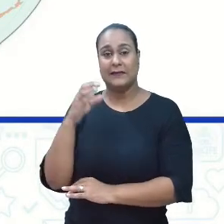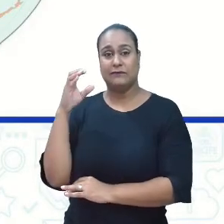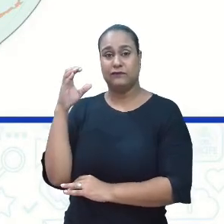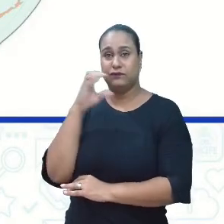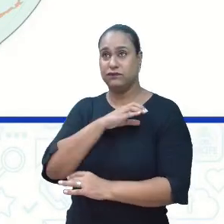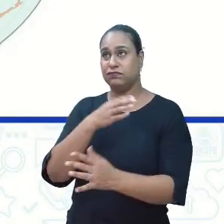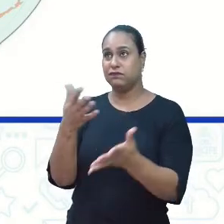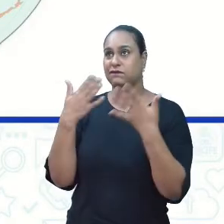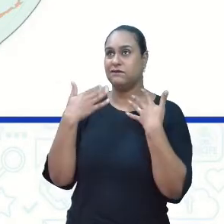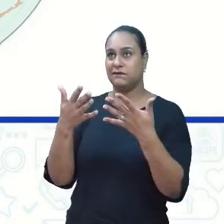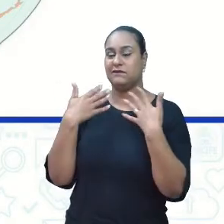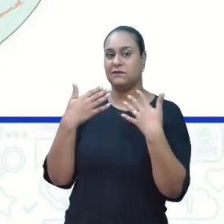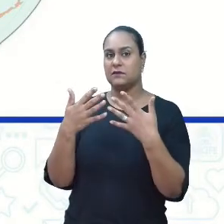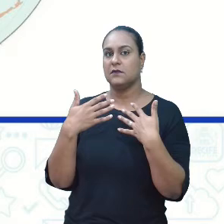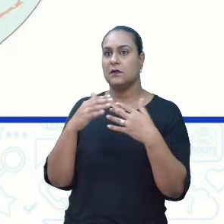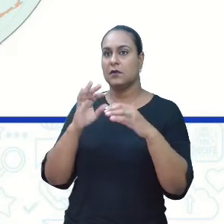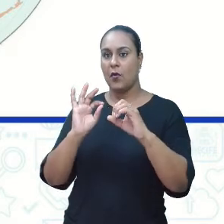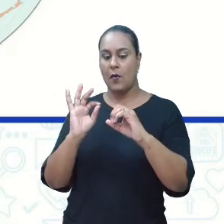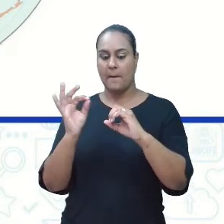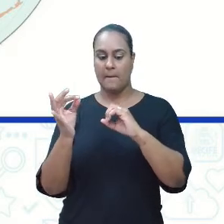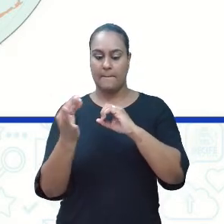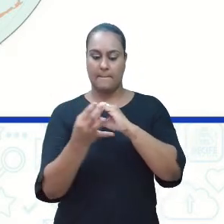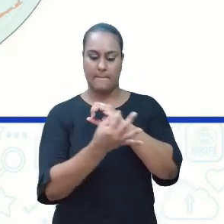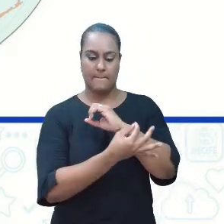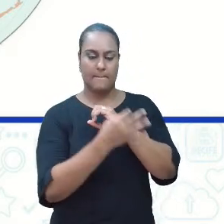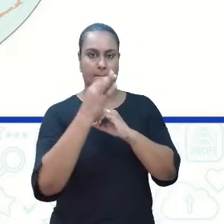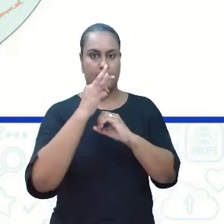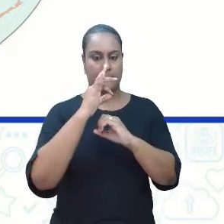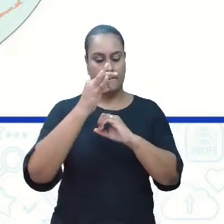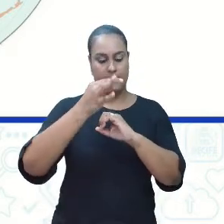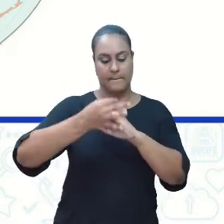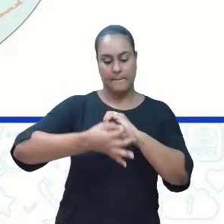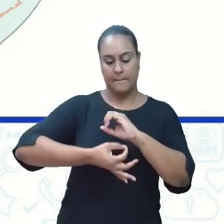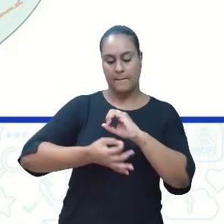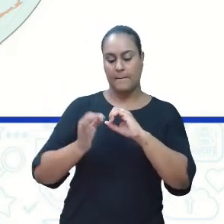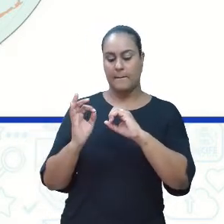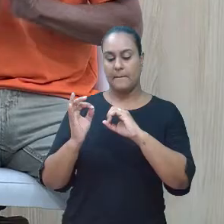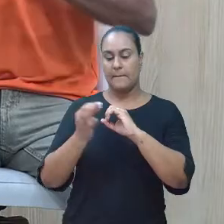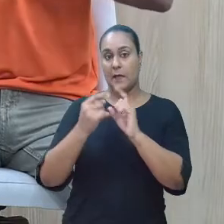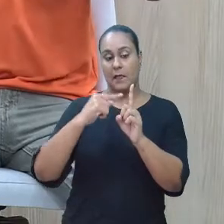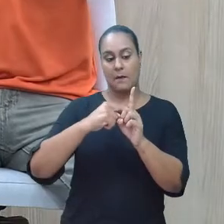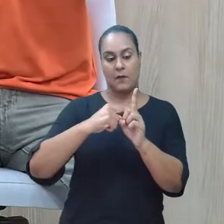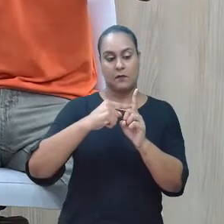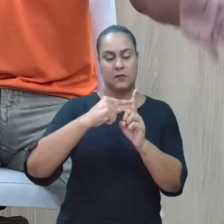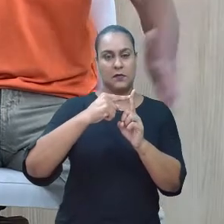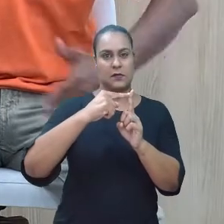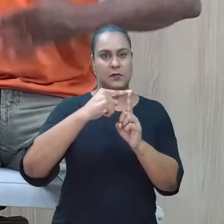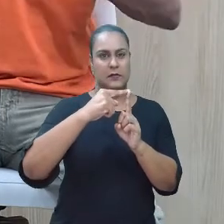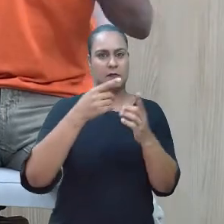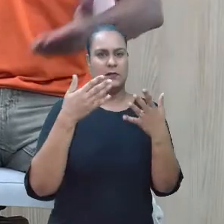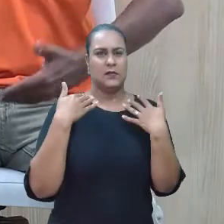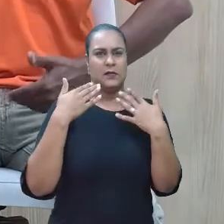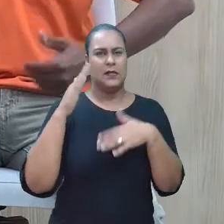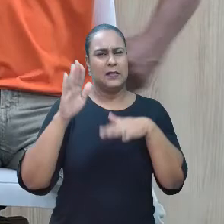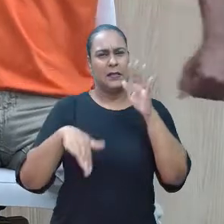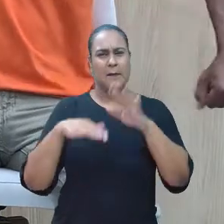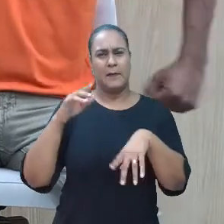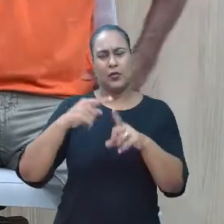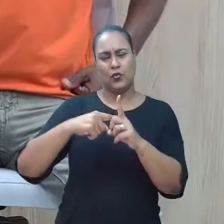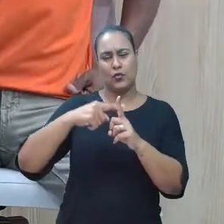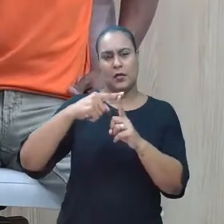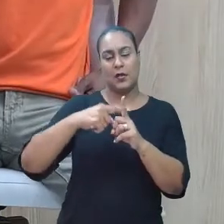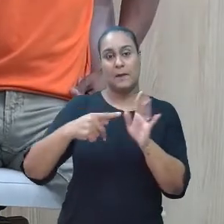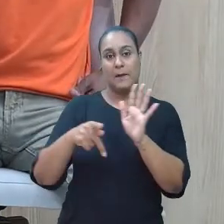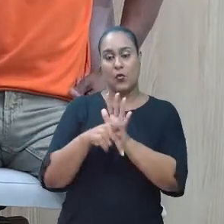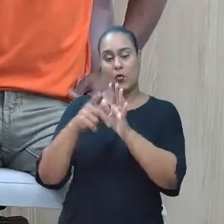quem fica nessas linhas intertropicais são aquela questão das temperaturas mais altas, que varia no clima, em tudo, e o professor